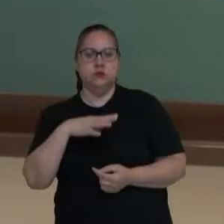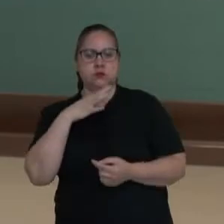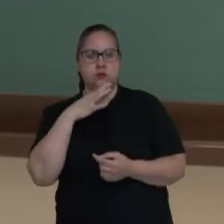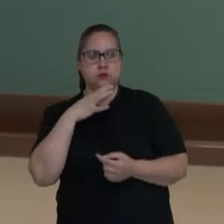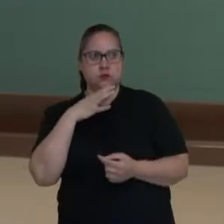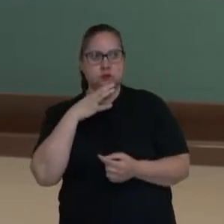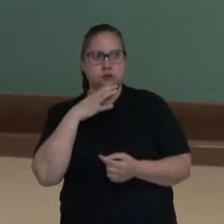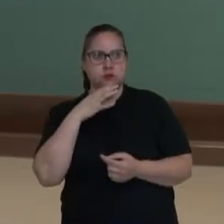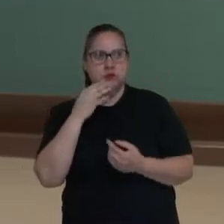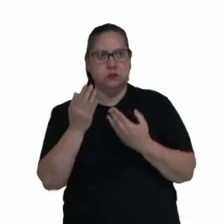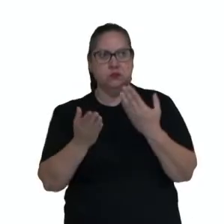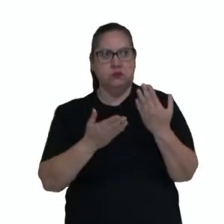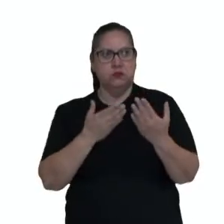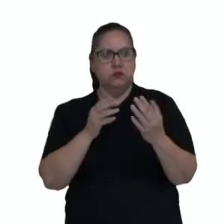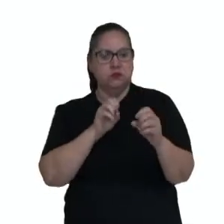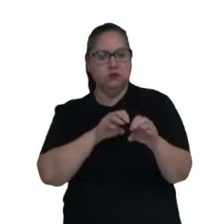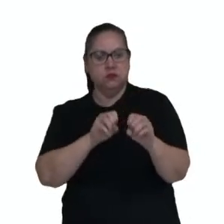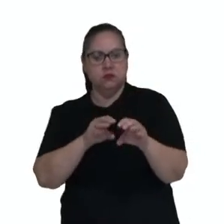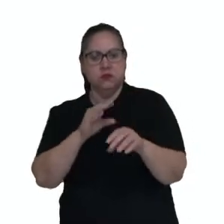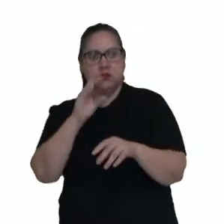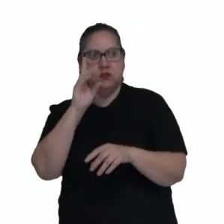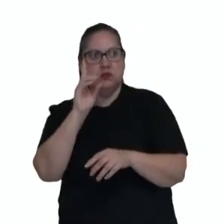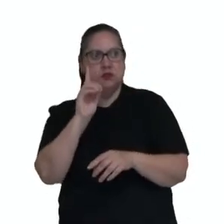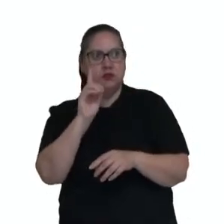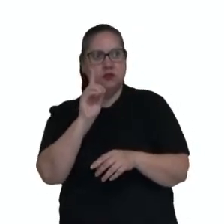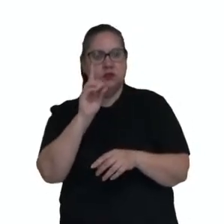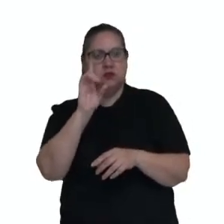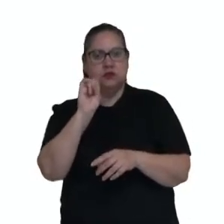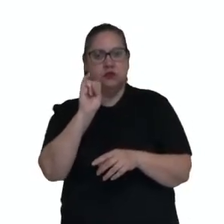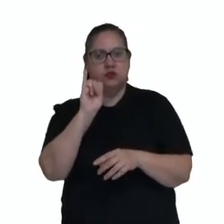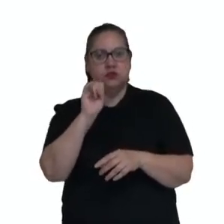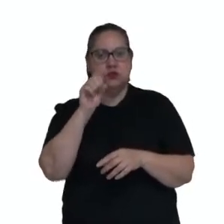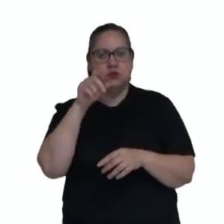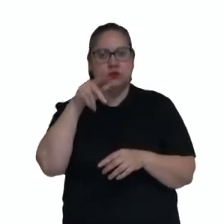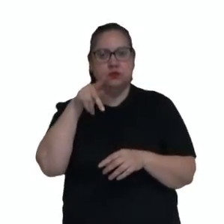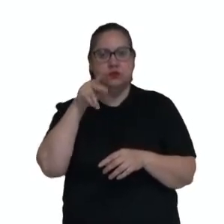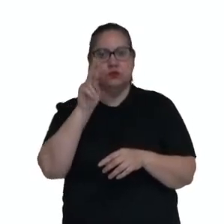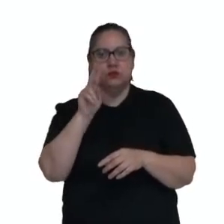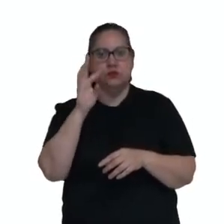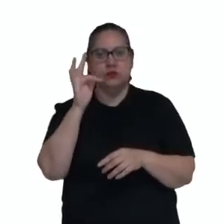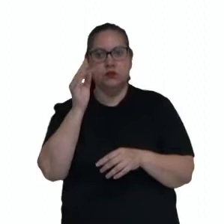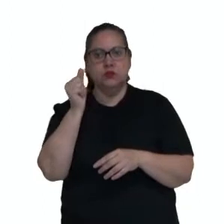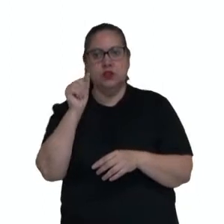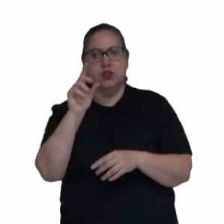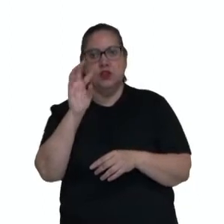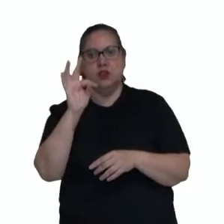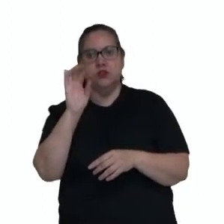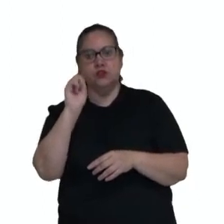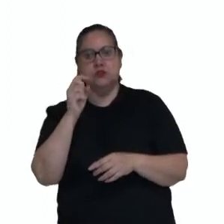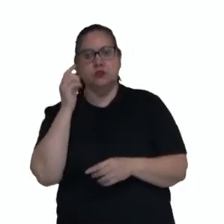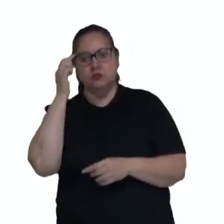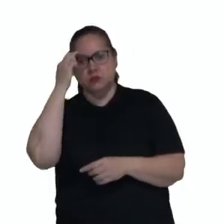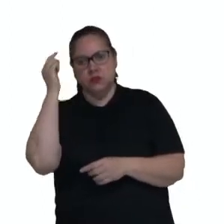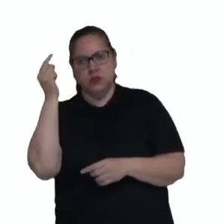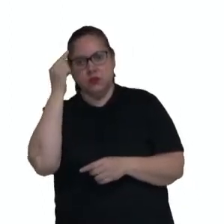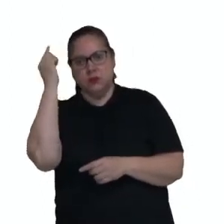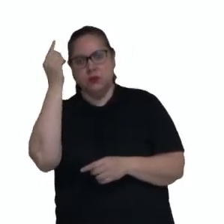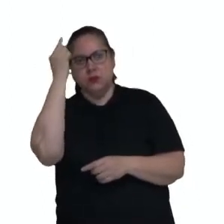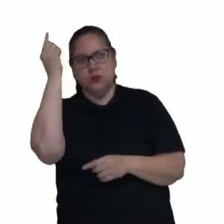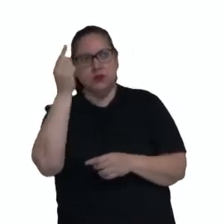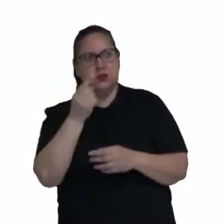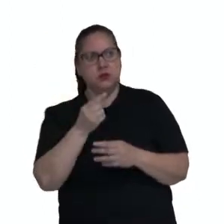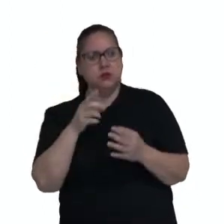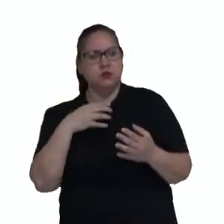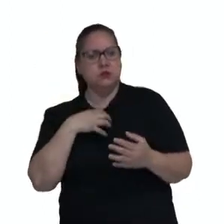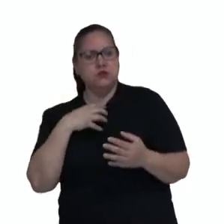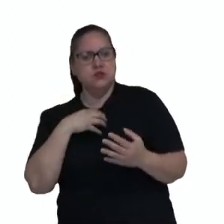conhecer a modalidade de ensino e debate chamada de disputátil, entender a importância da disputátil como